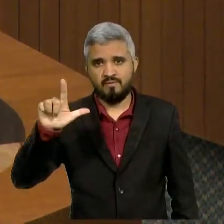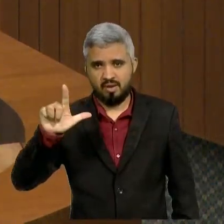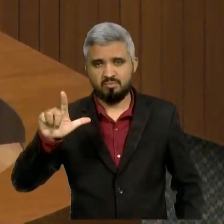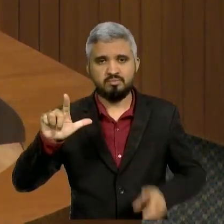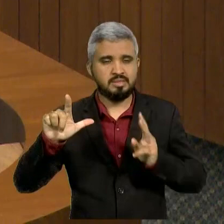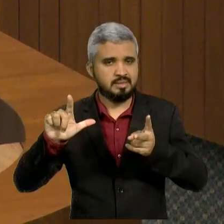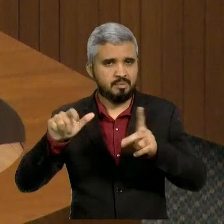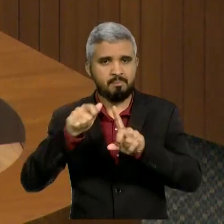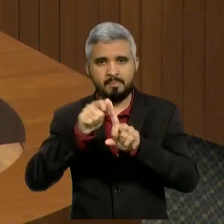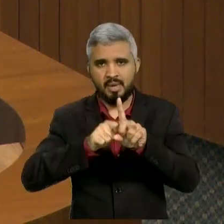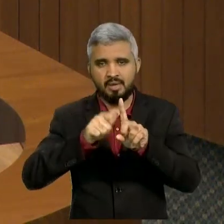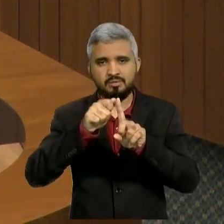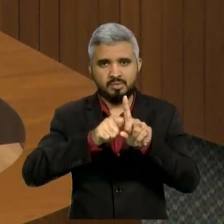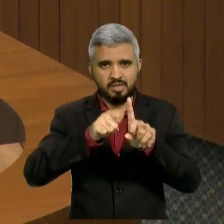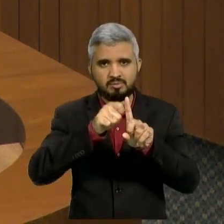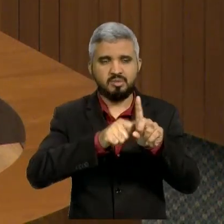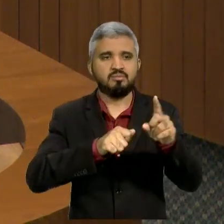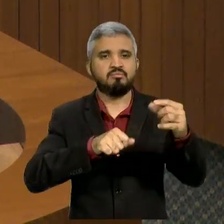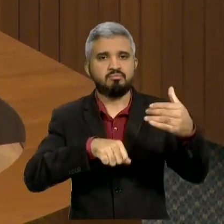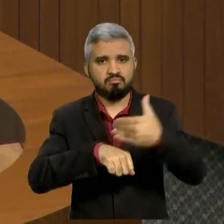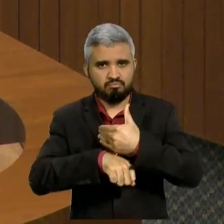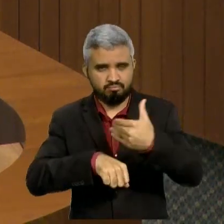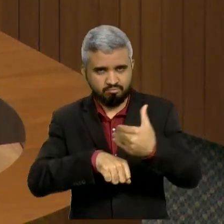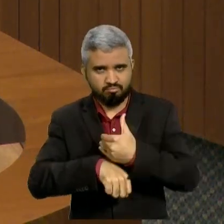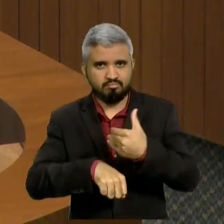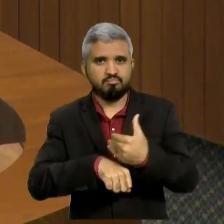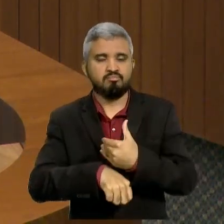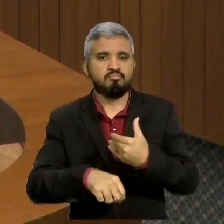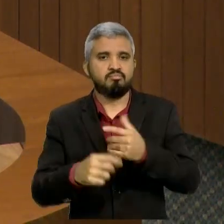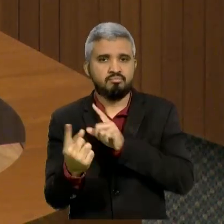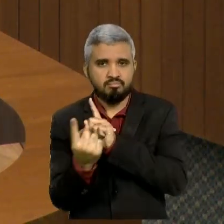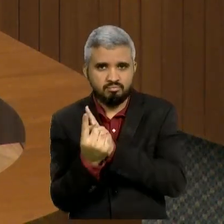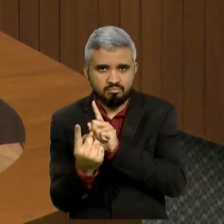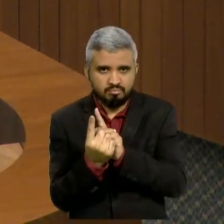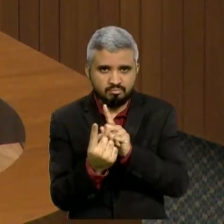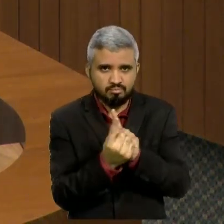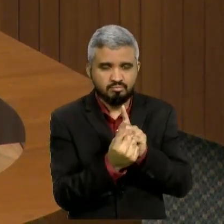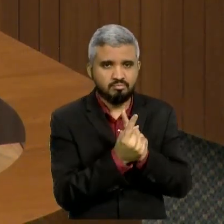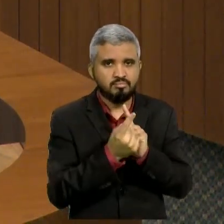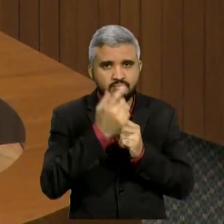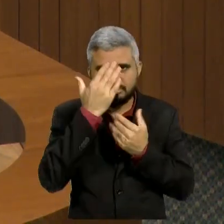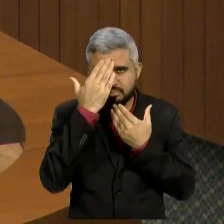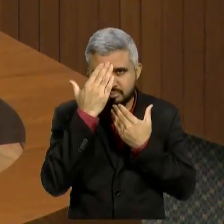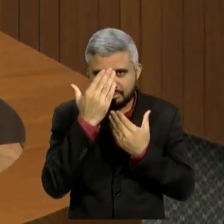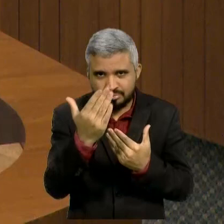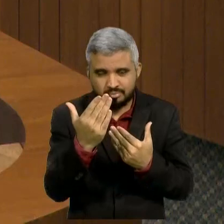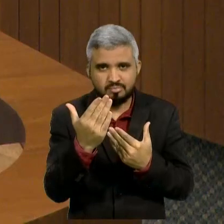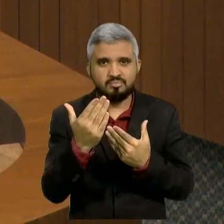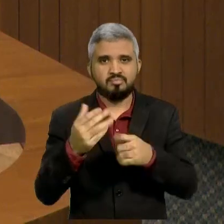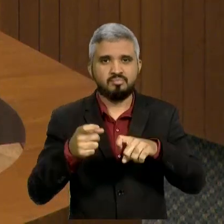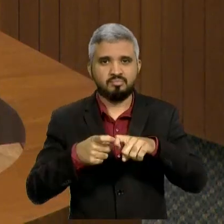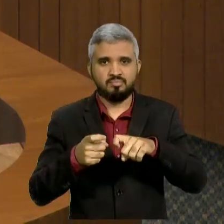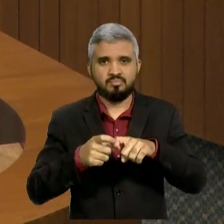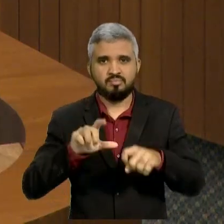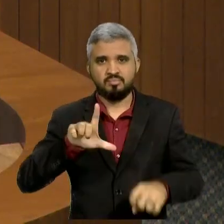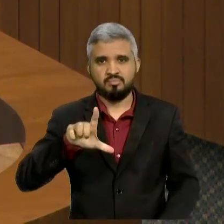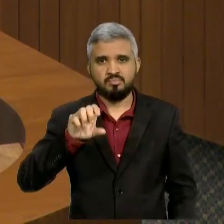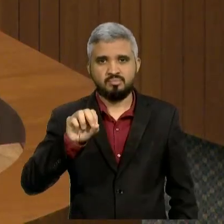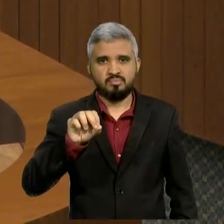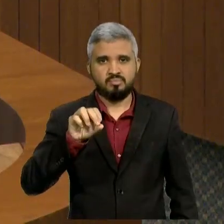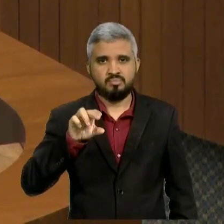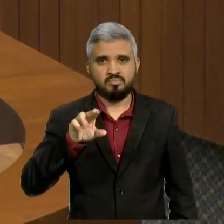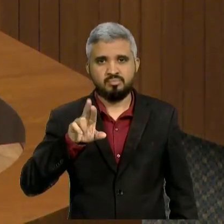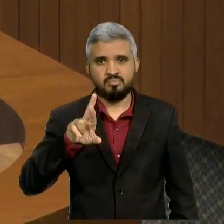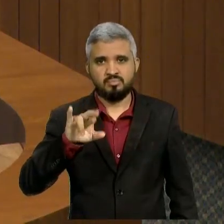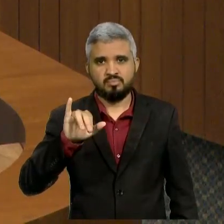atendimentos lá no nosso gabinete social e tem nossa gratidão ao nosso amigo perito Dr Lourival aos psiquiatras